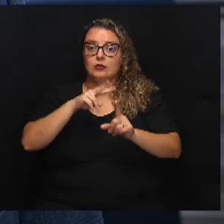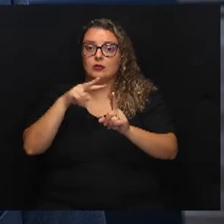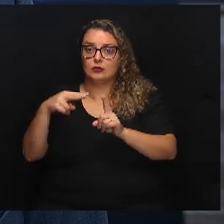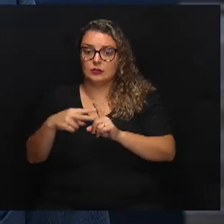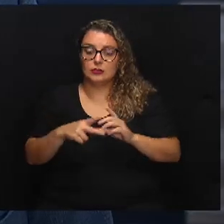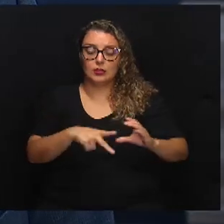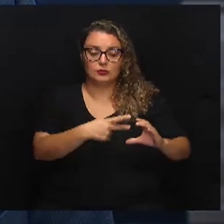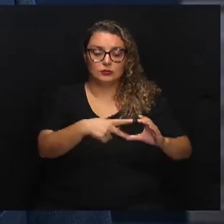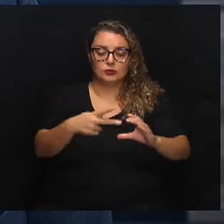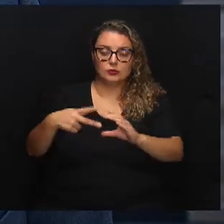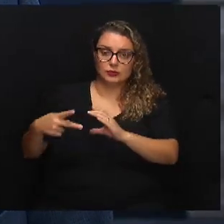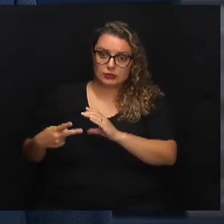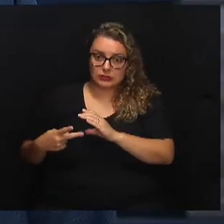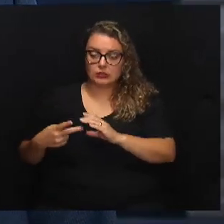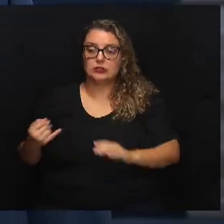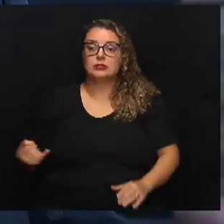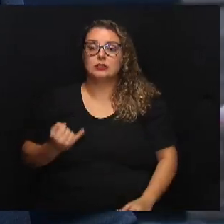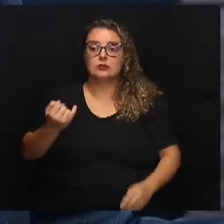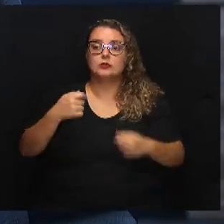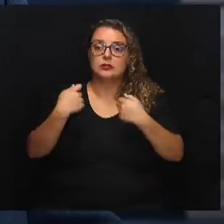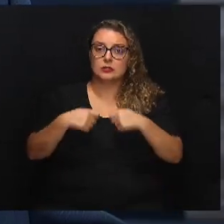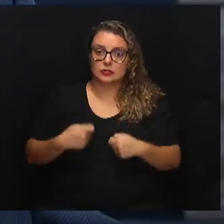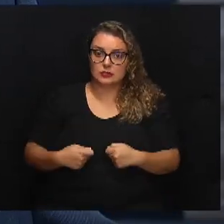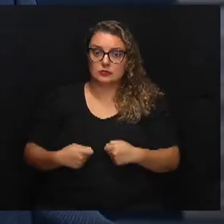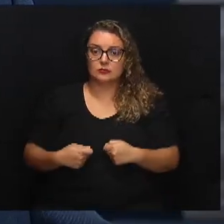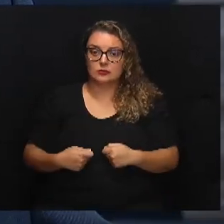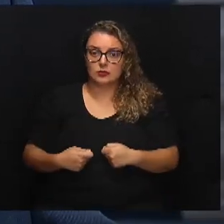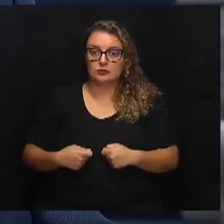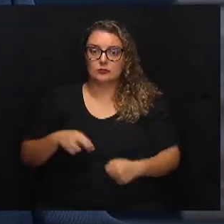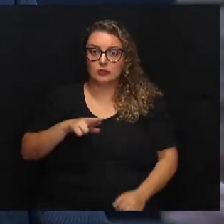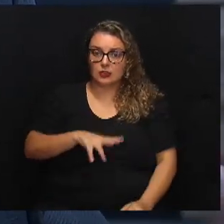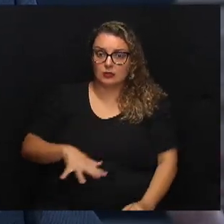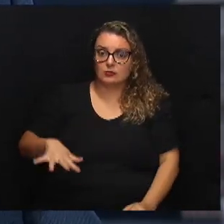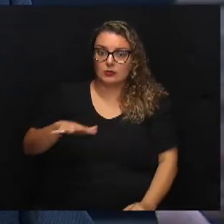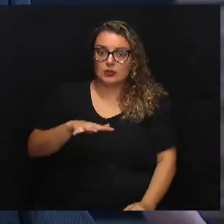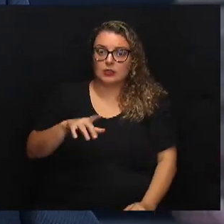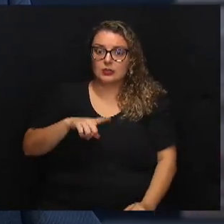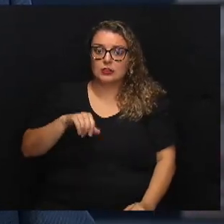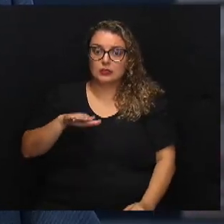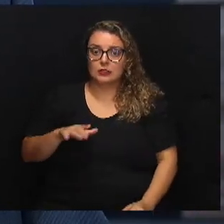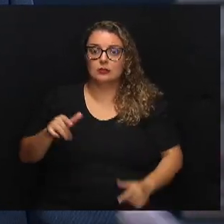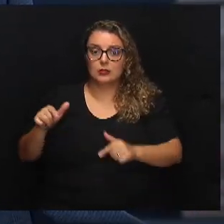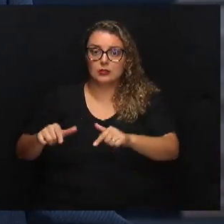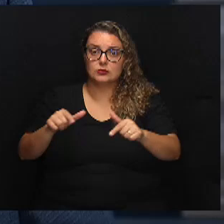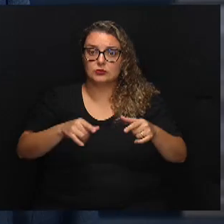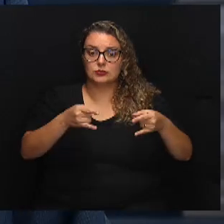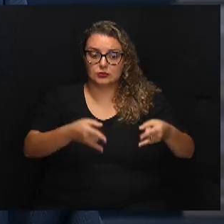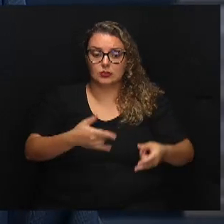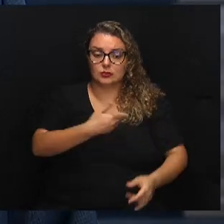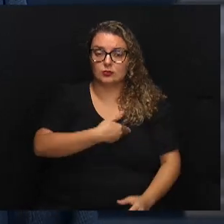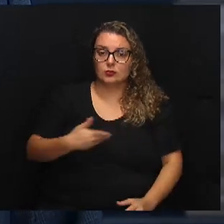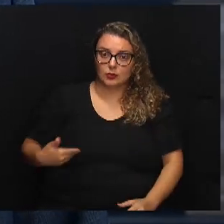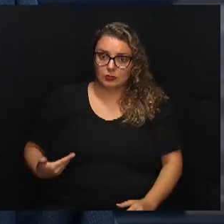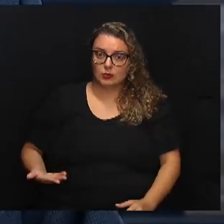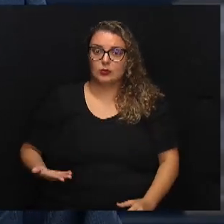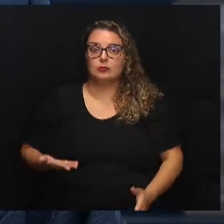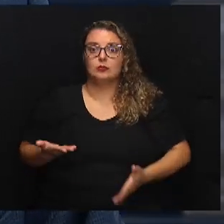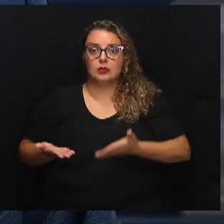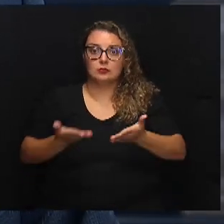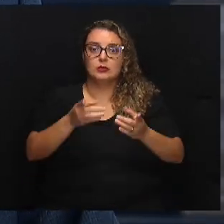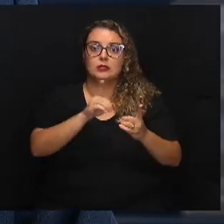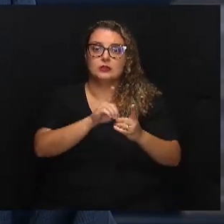câmaras da importância e necessidade de que a região tenha mais leitos, né, públicos para atender a